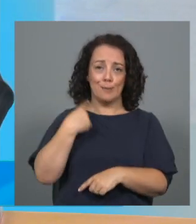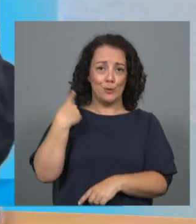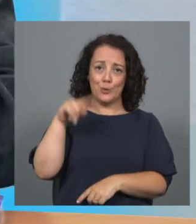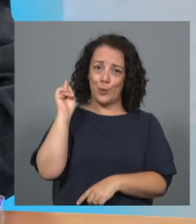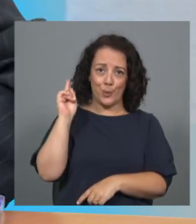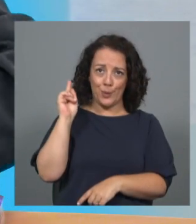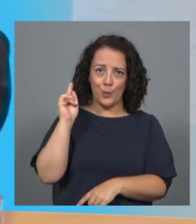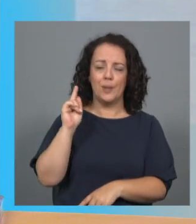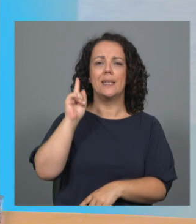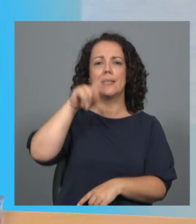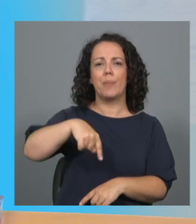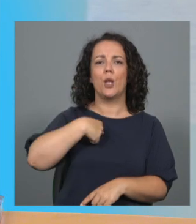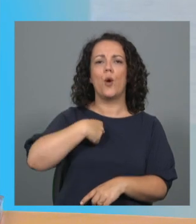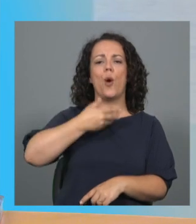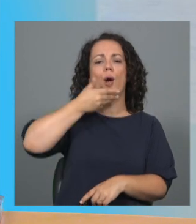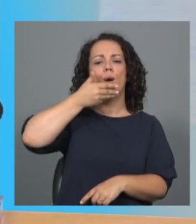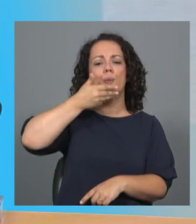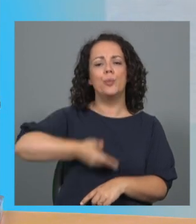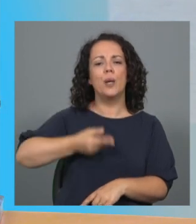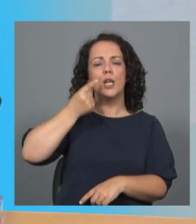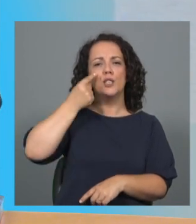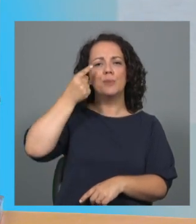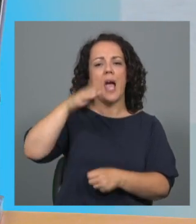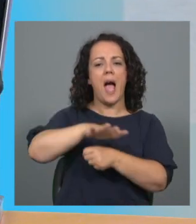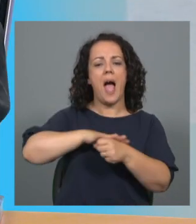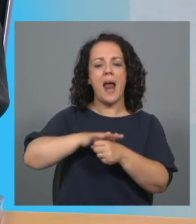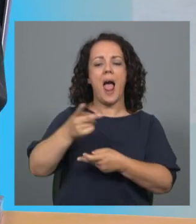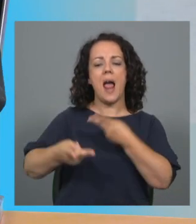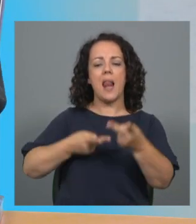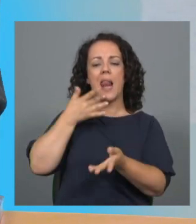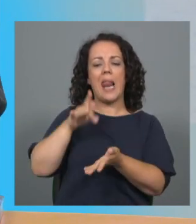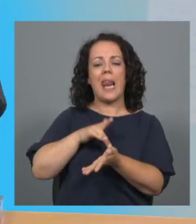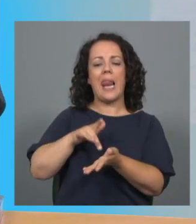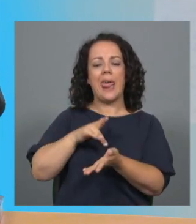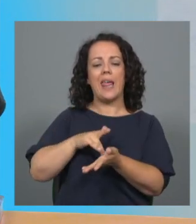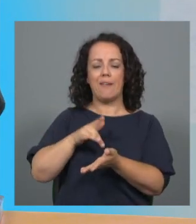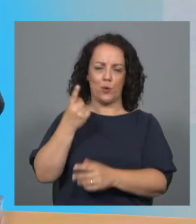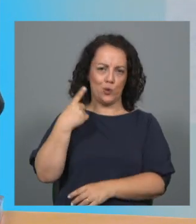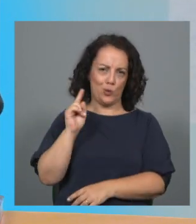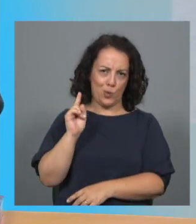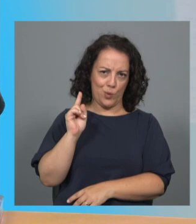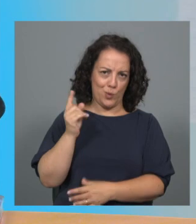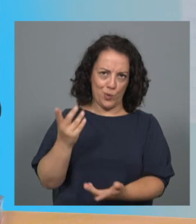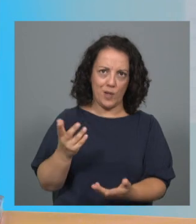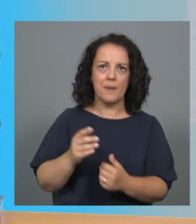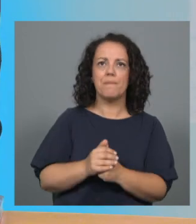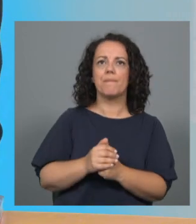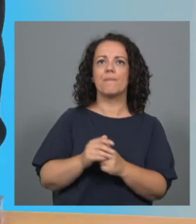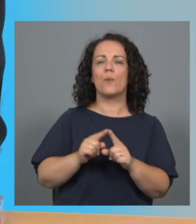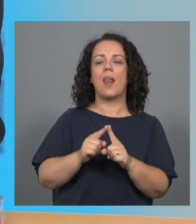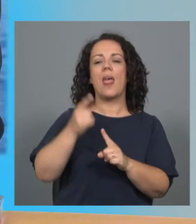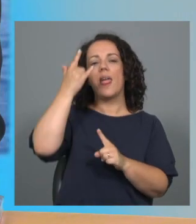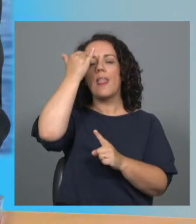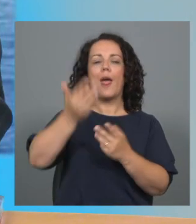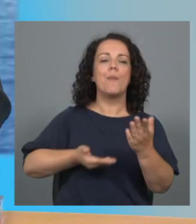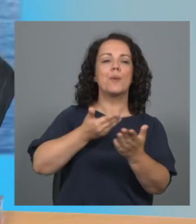nem especialista em análise de livros, não é fácil ter iniciativas que agradem a toda a